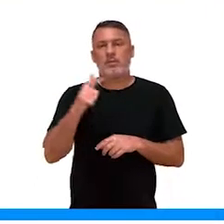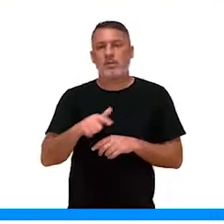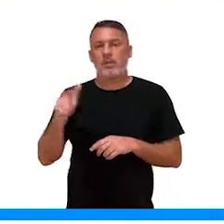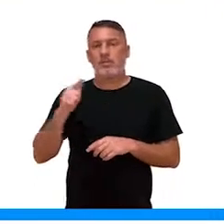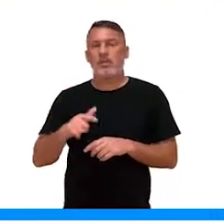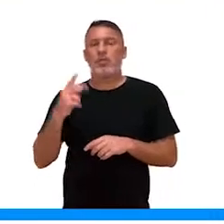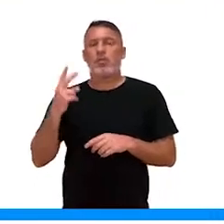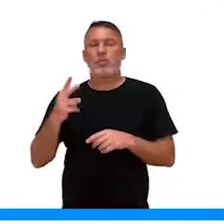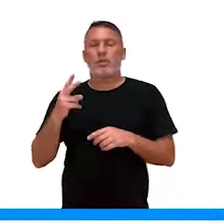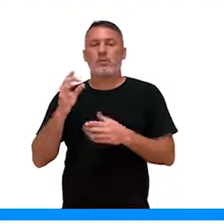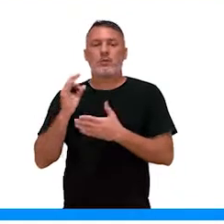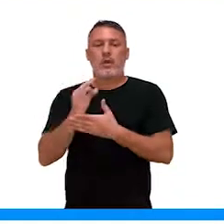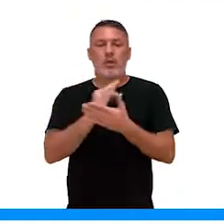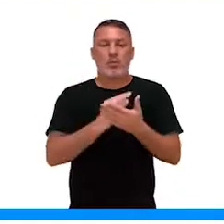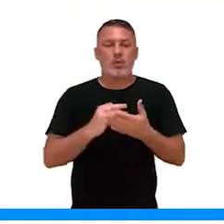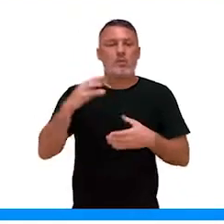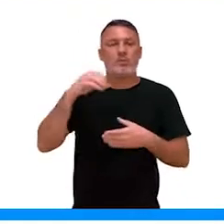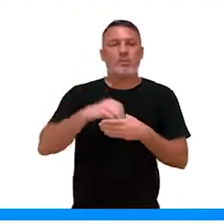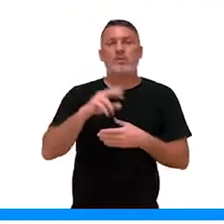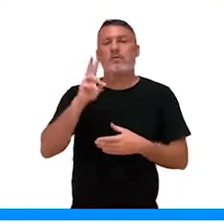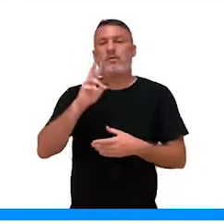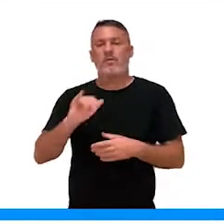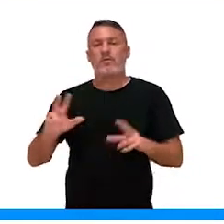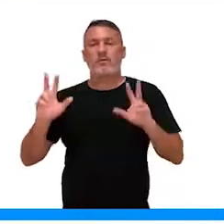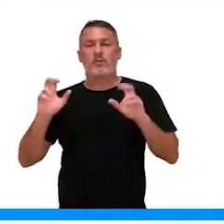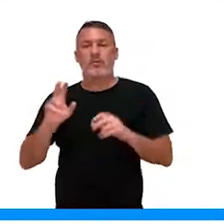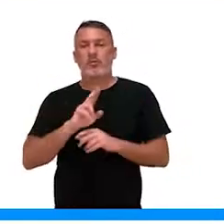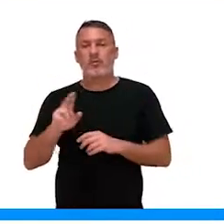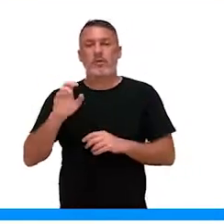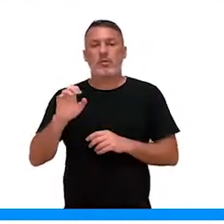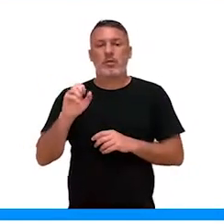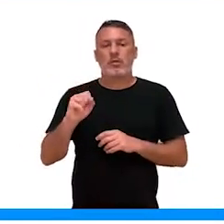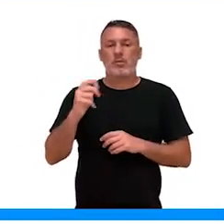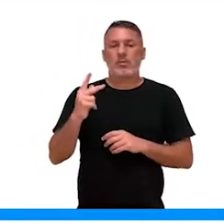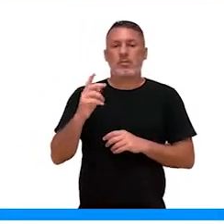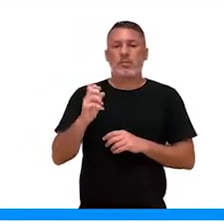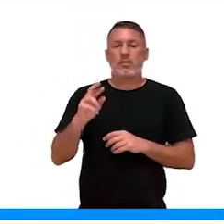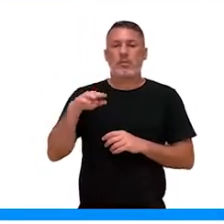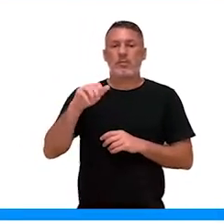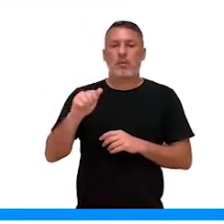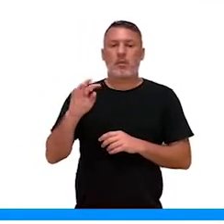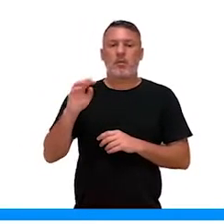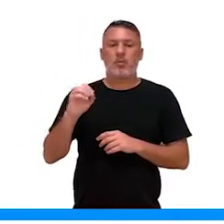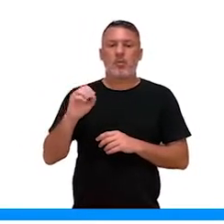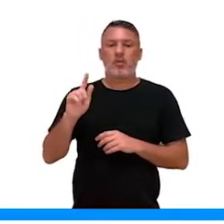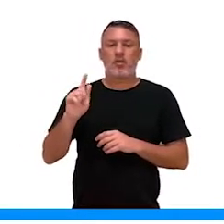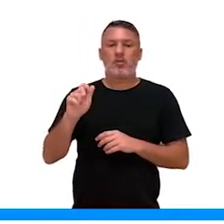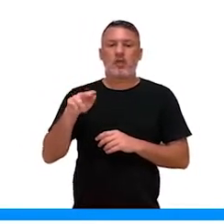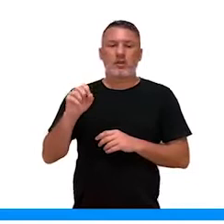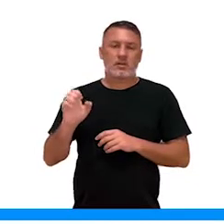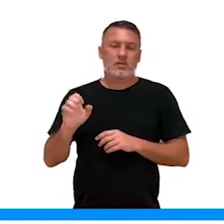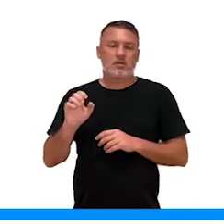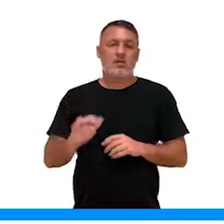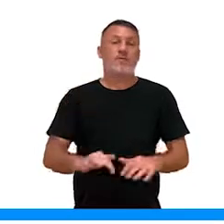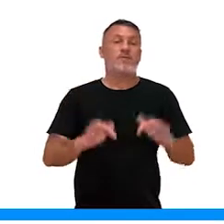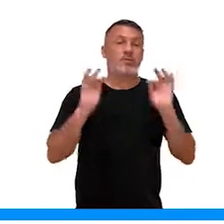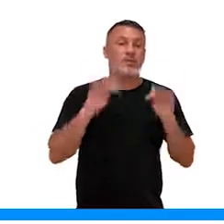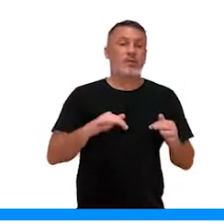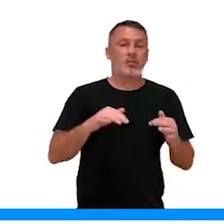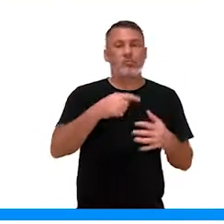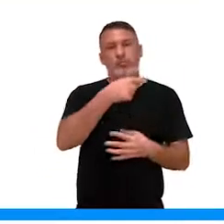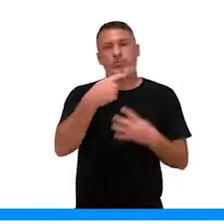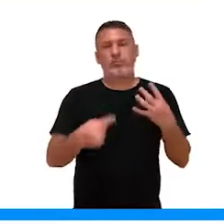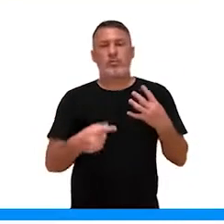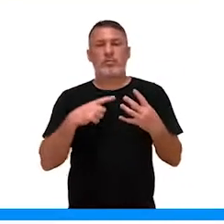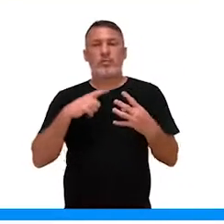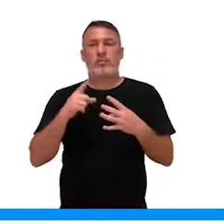e vão originar cada um 2 células, que agora vão ser chamadas de espermátides. Então, ao final do